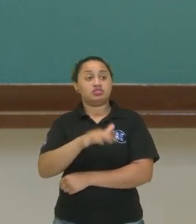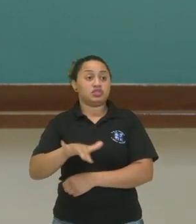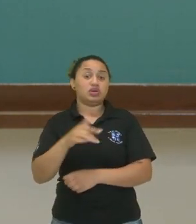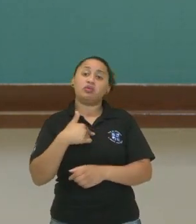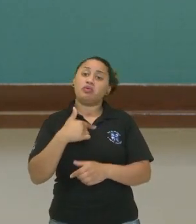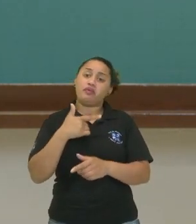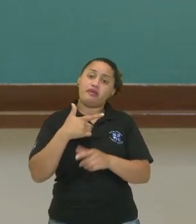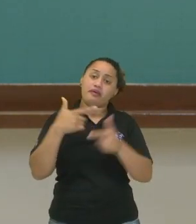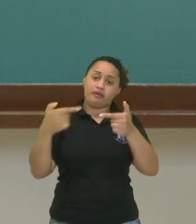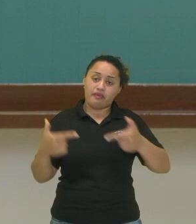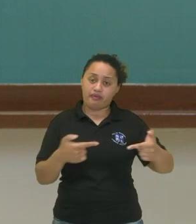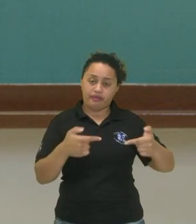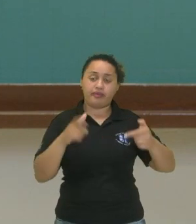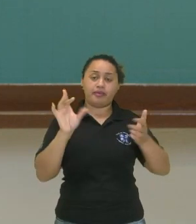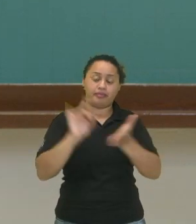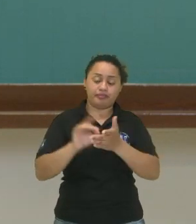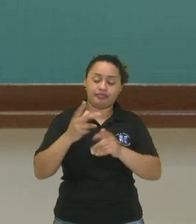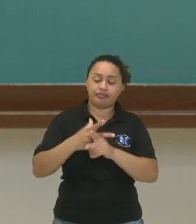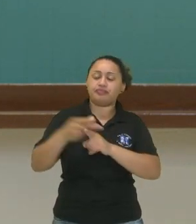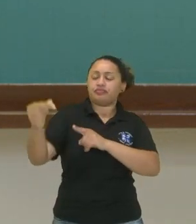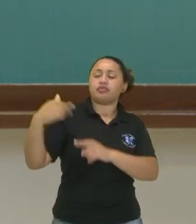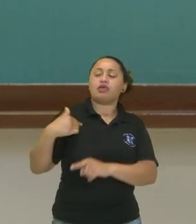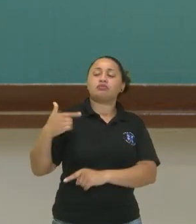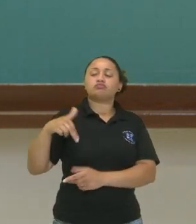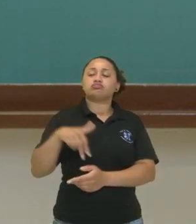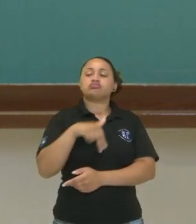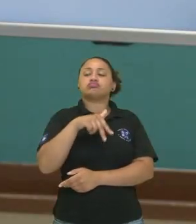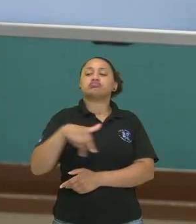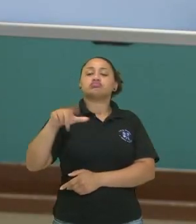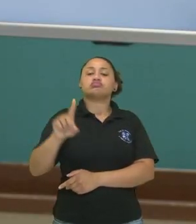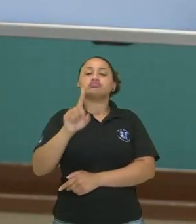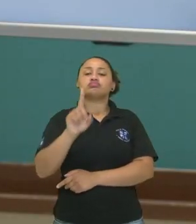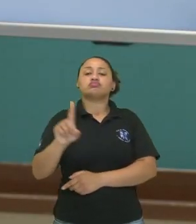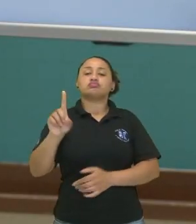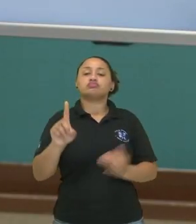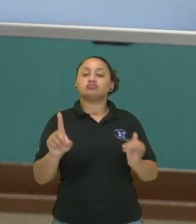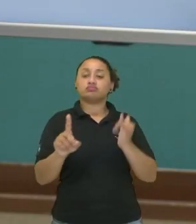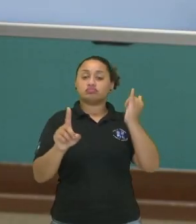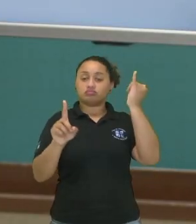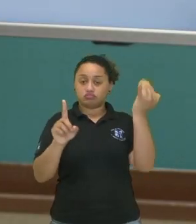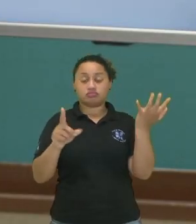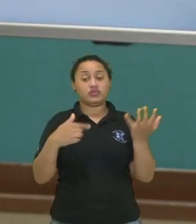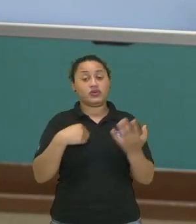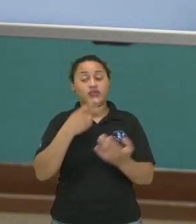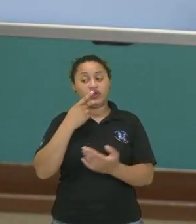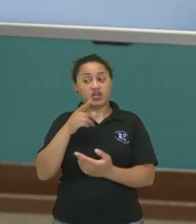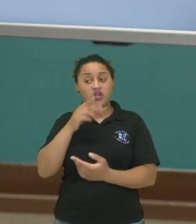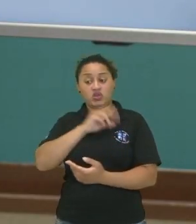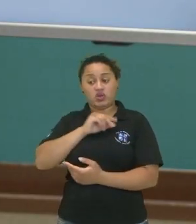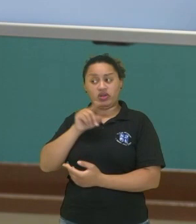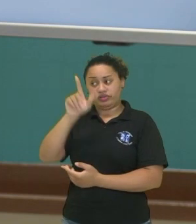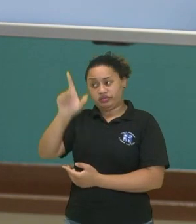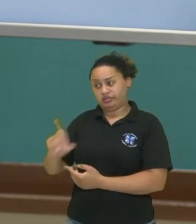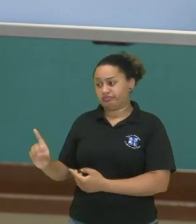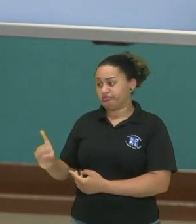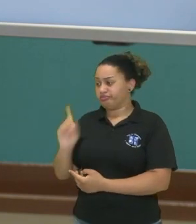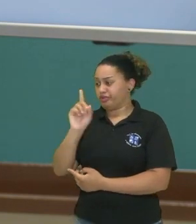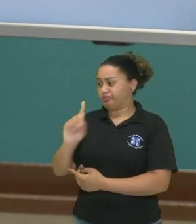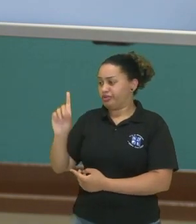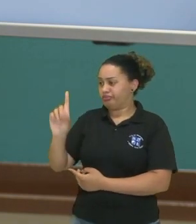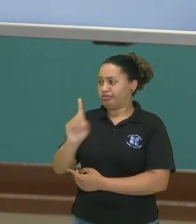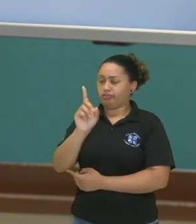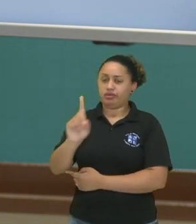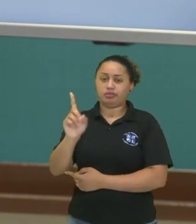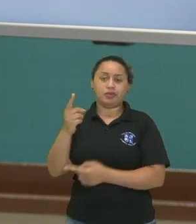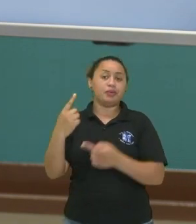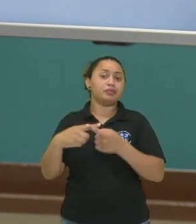vitória, né, chamado de entrada triunfal. É a origem da expressão, inclusive, pô, esse cara teve uma entrada triunfal. Porque o que